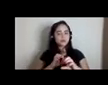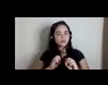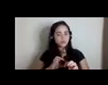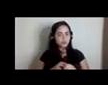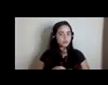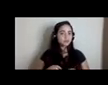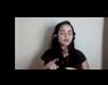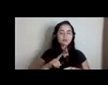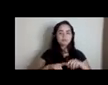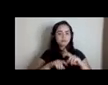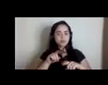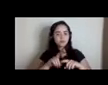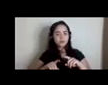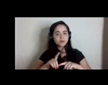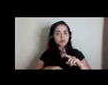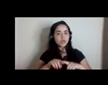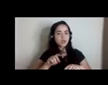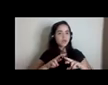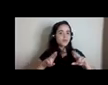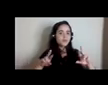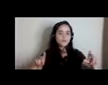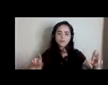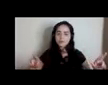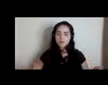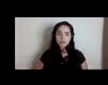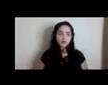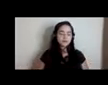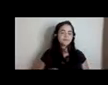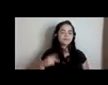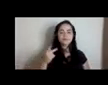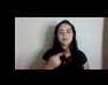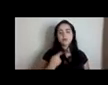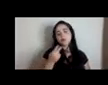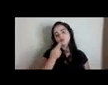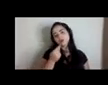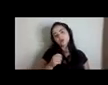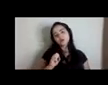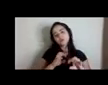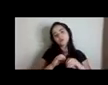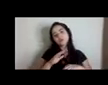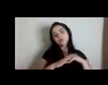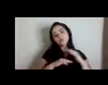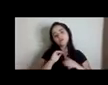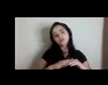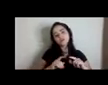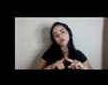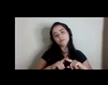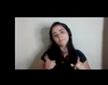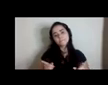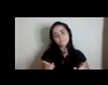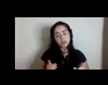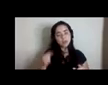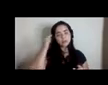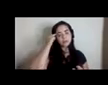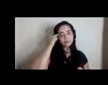sejam nas modalidades de educação. Nós estamos falando aqui da educação profissional, mas